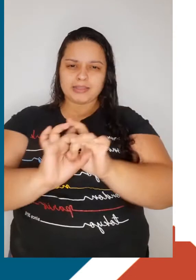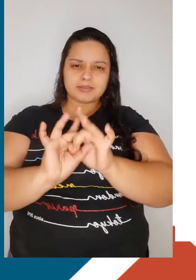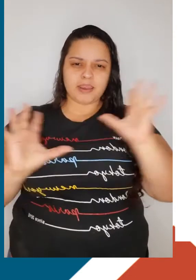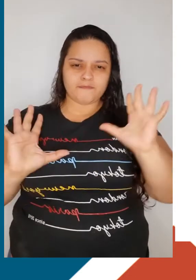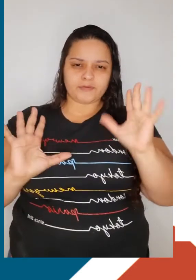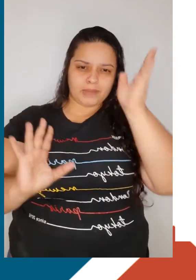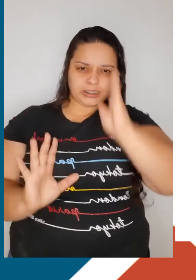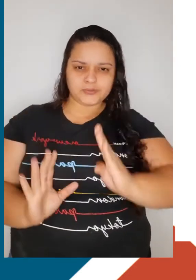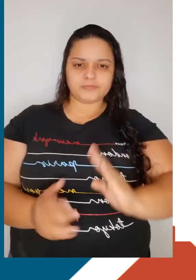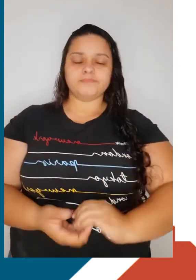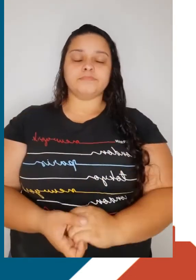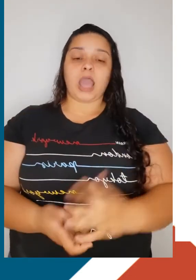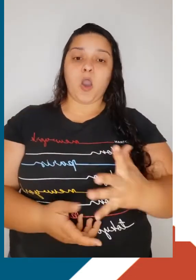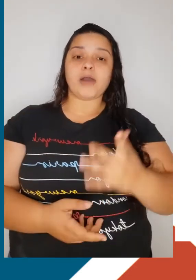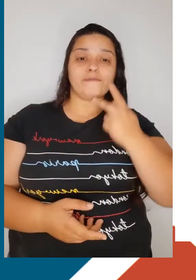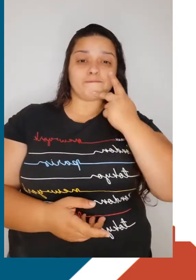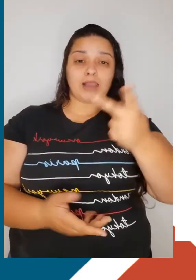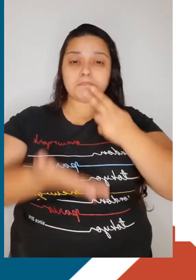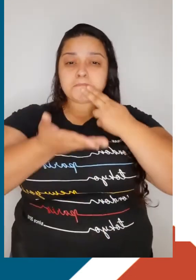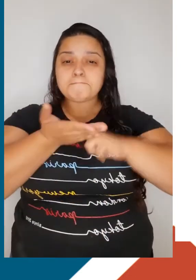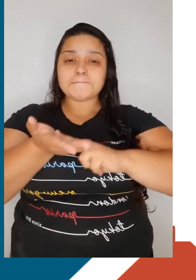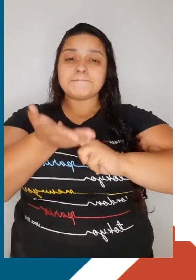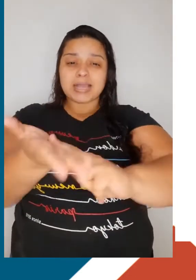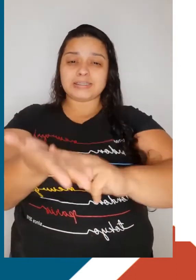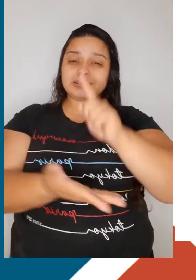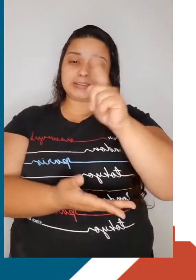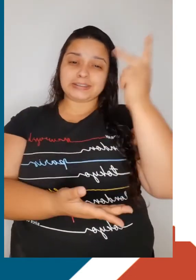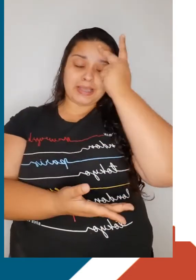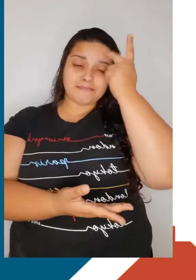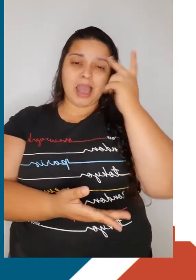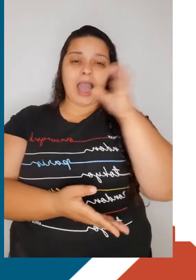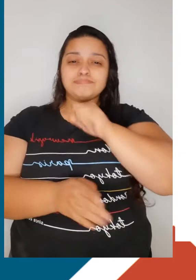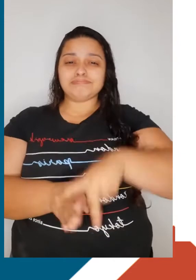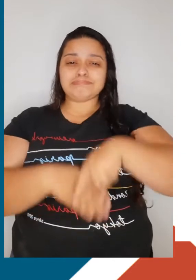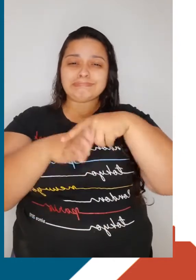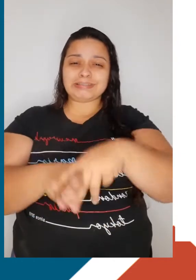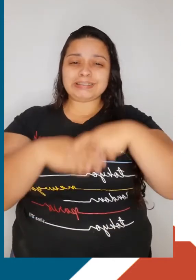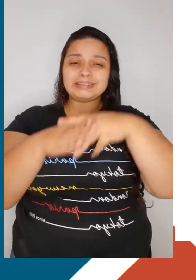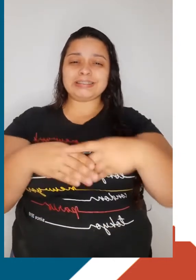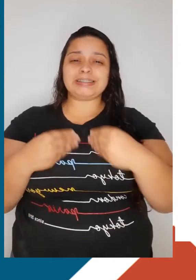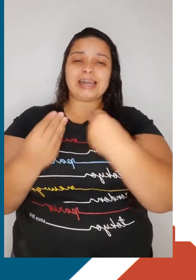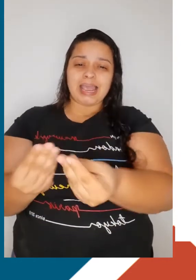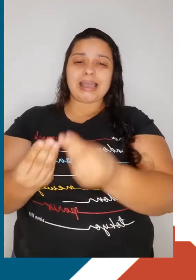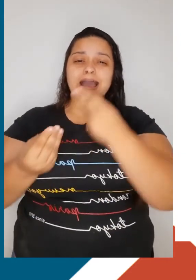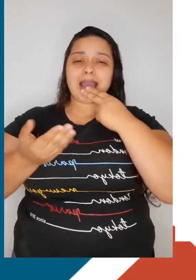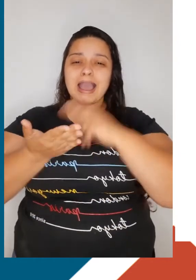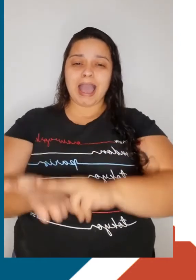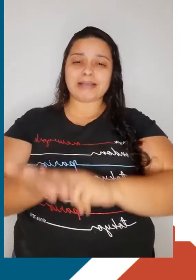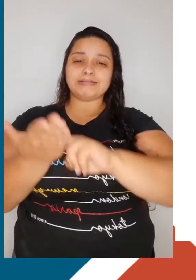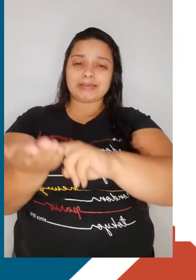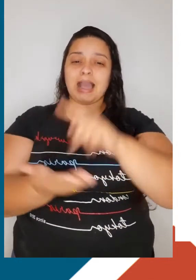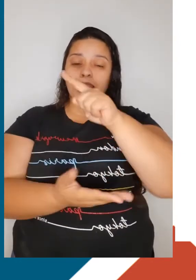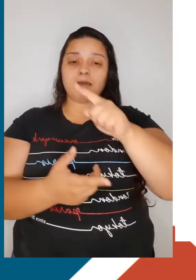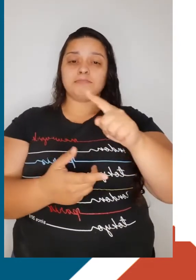proclamar a independência. Mande mensageiro para São Paulo, que estropie tantos cavalos quantos forem necessários, mas que entregue o mais